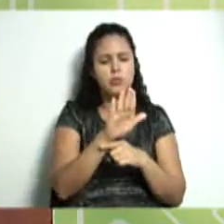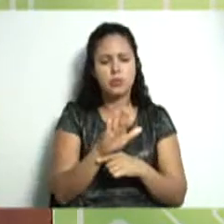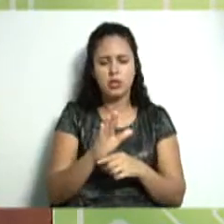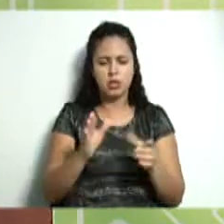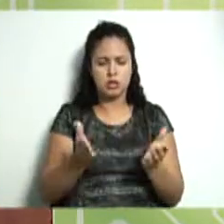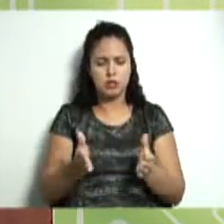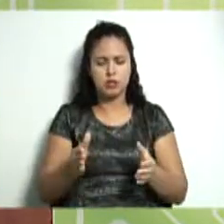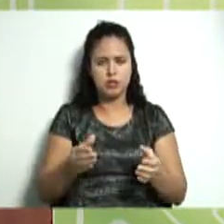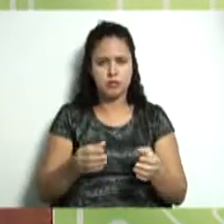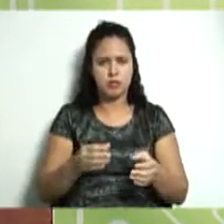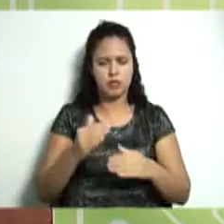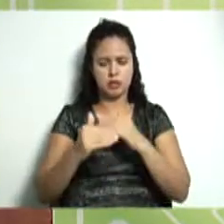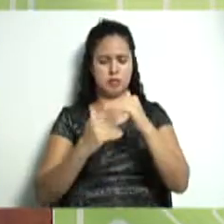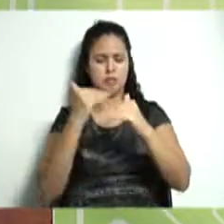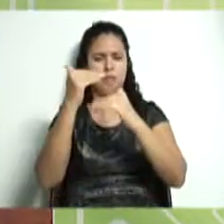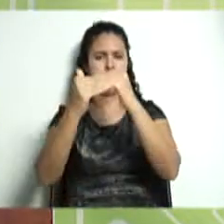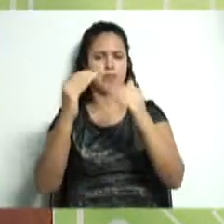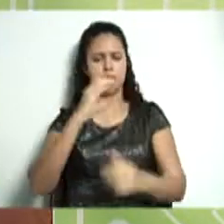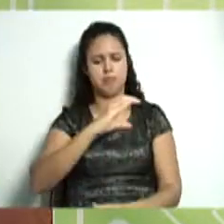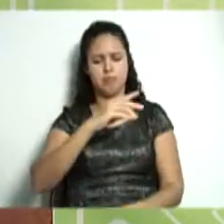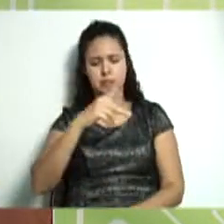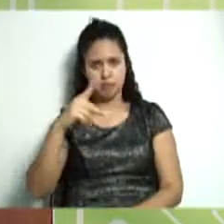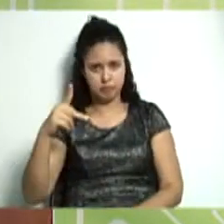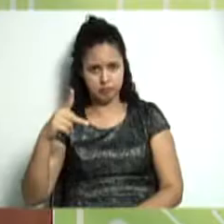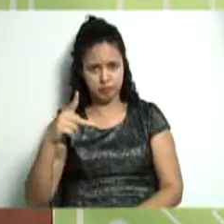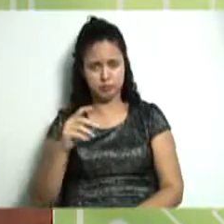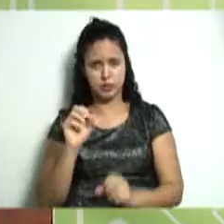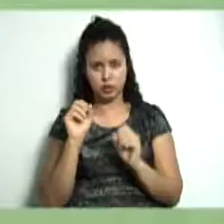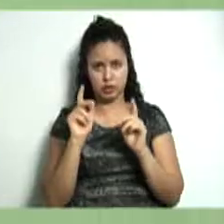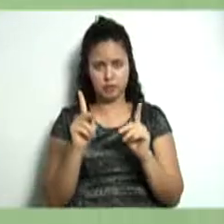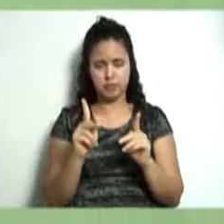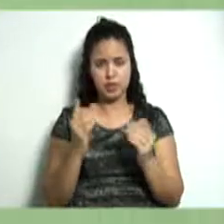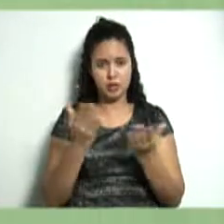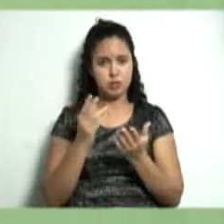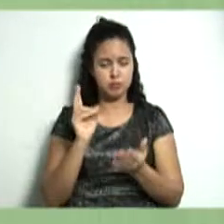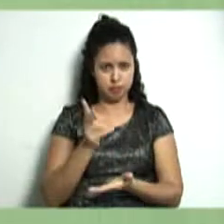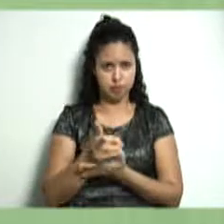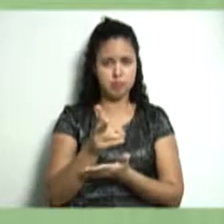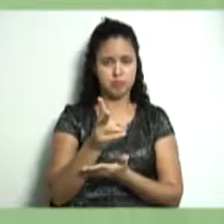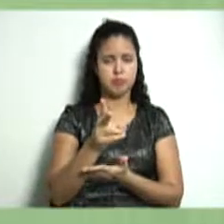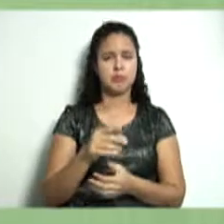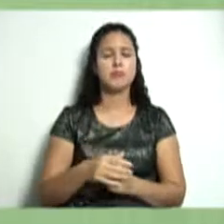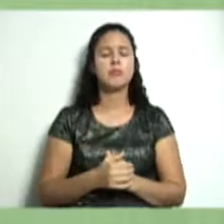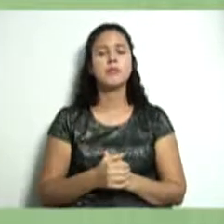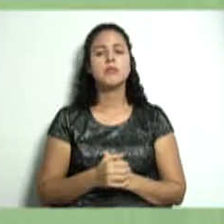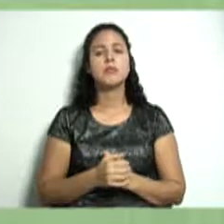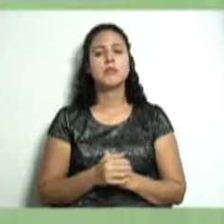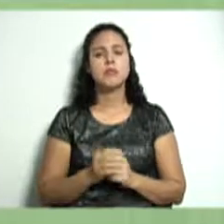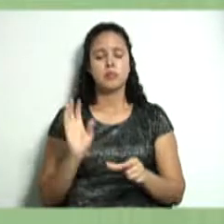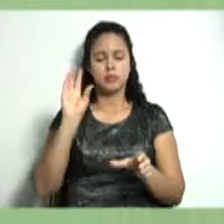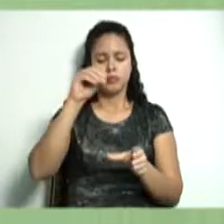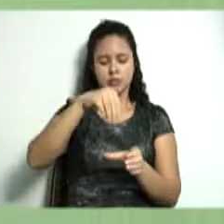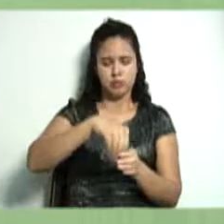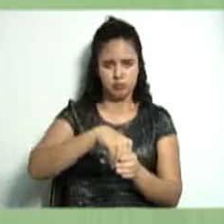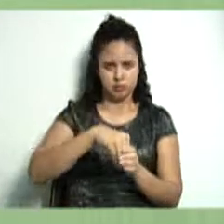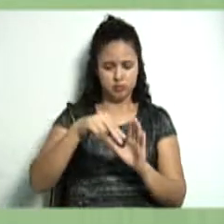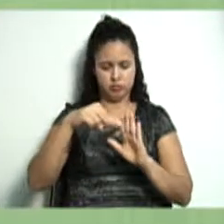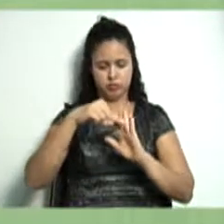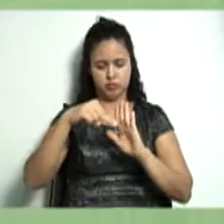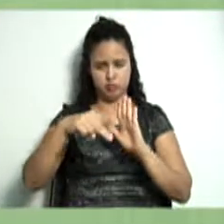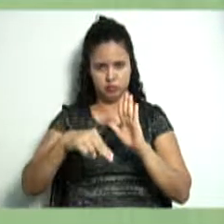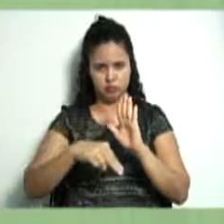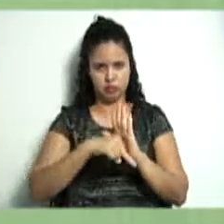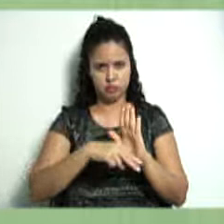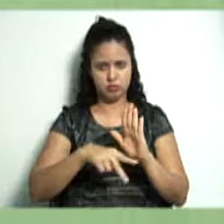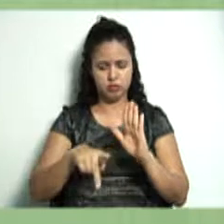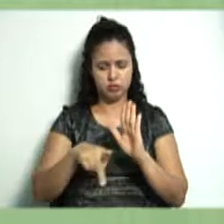cooperativa. Beleza. A gente segue e aqui, dentro dessas normativas legais, ou dos